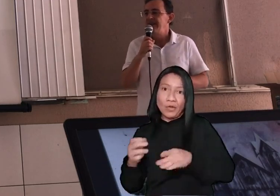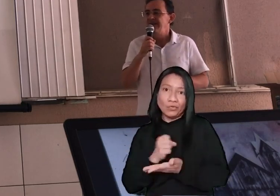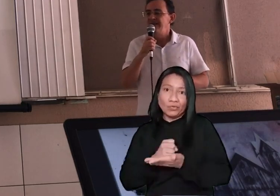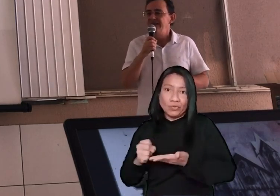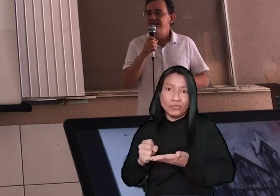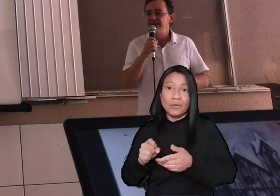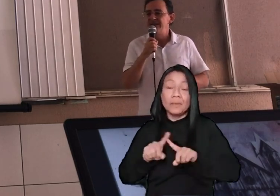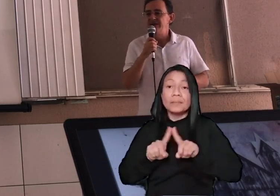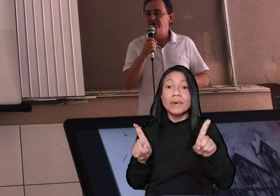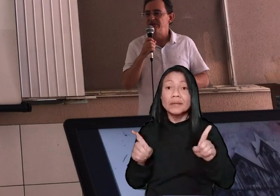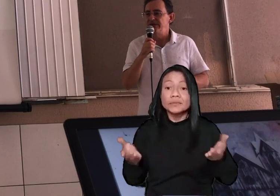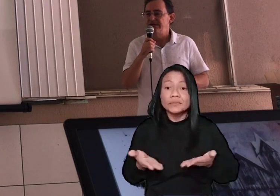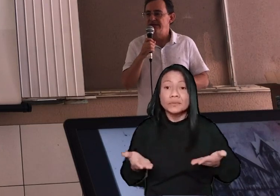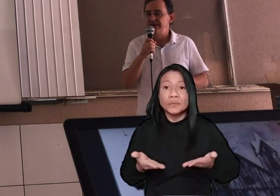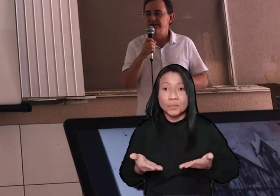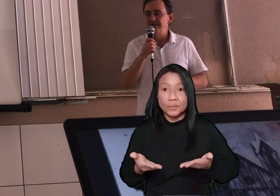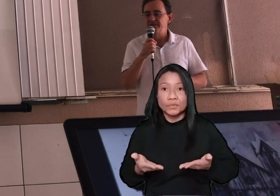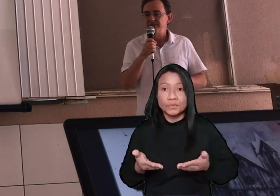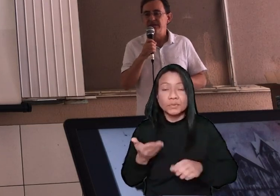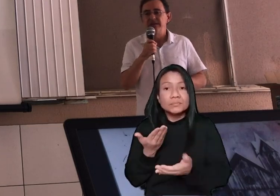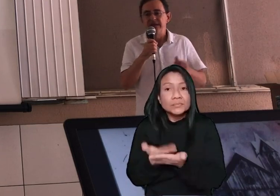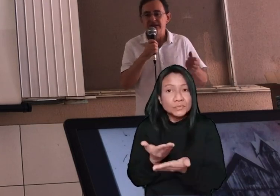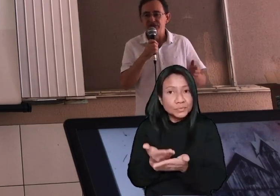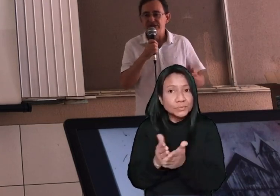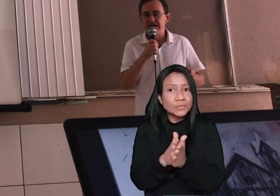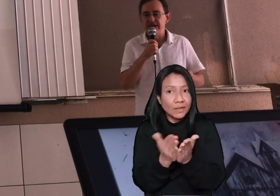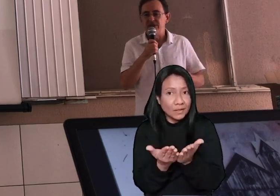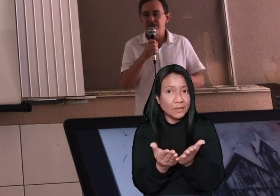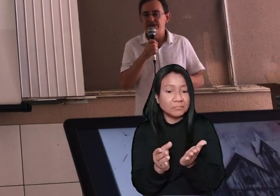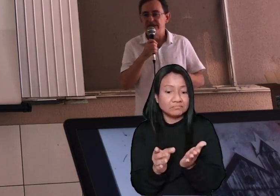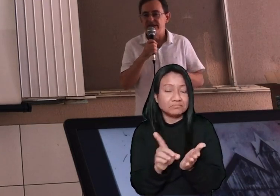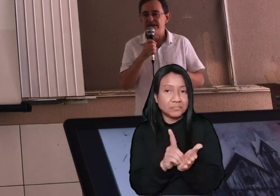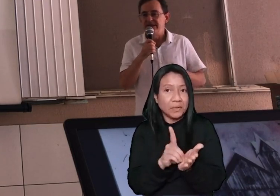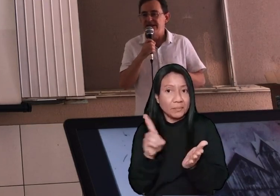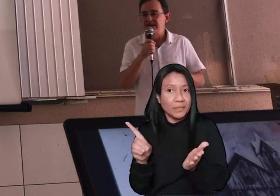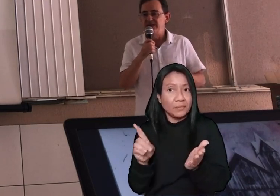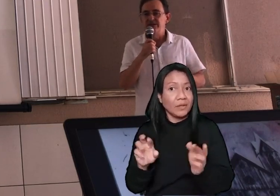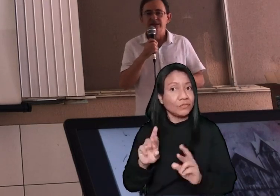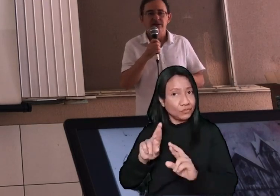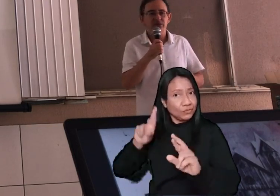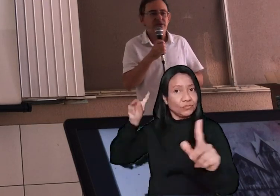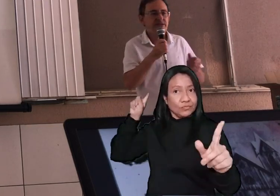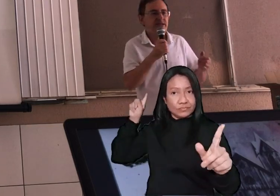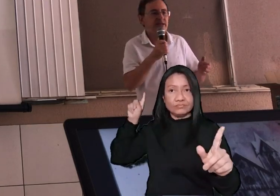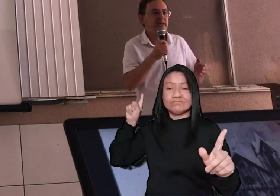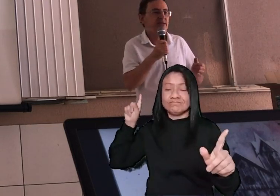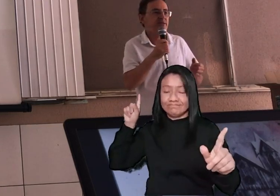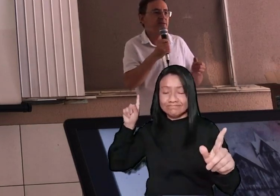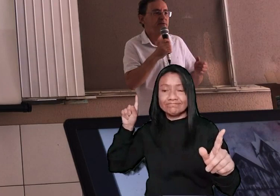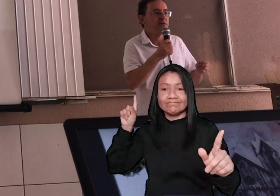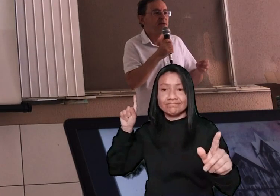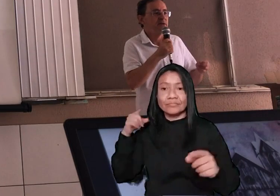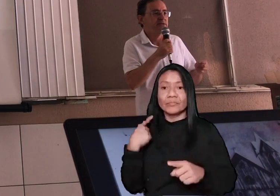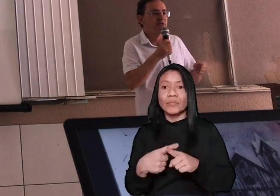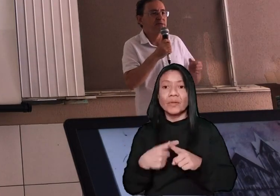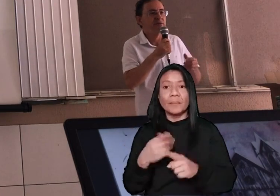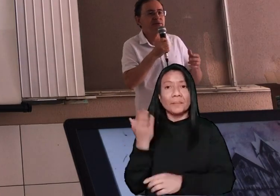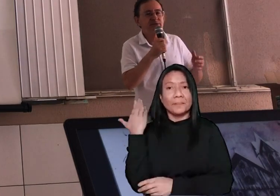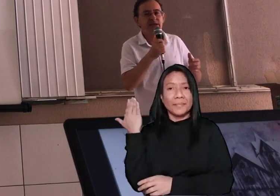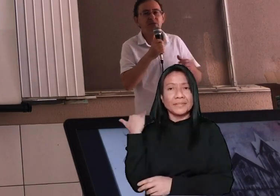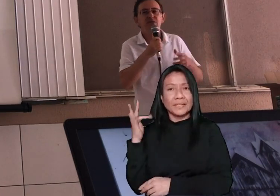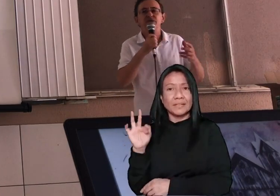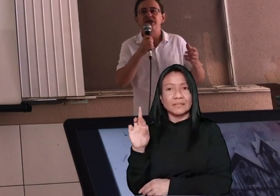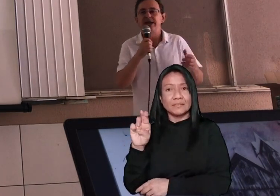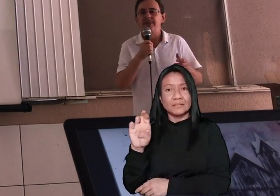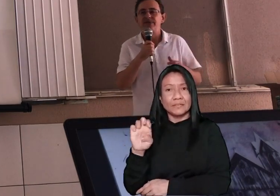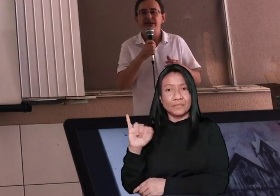tá? Então, ele tinha aquele negócio dele, que ele não, hoje se usa muita